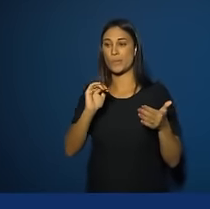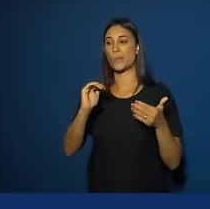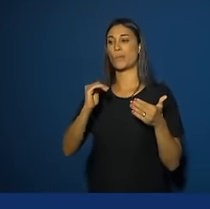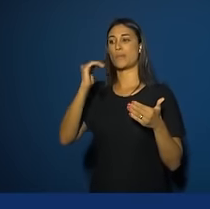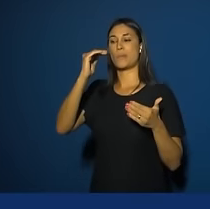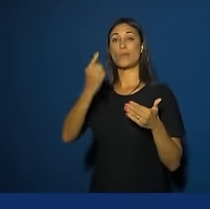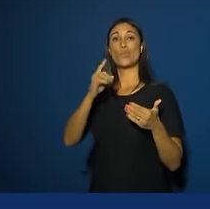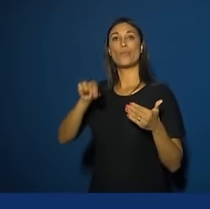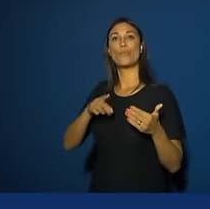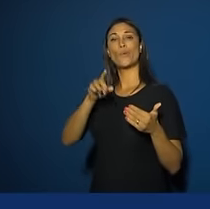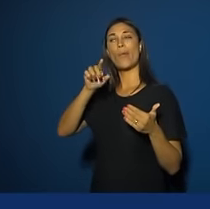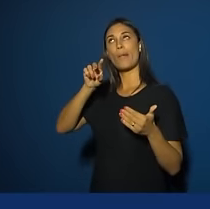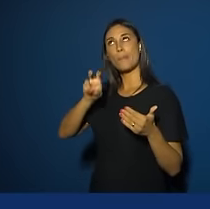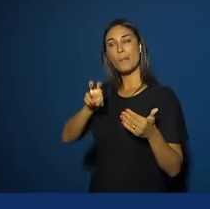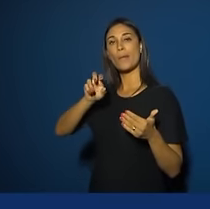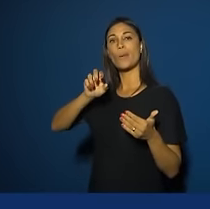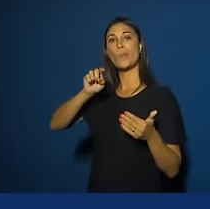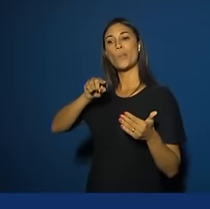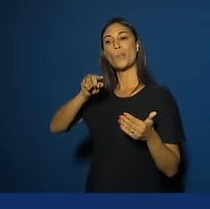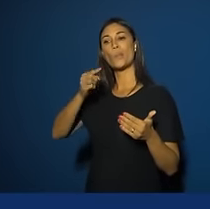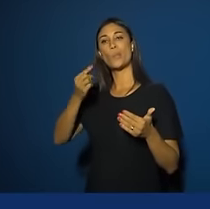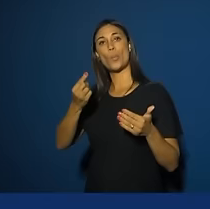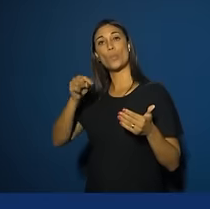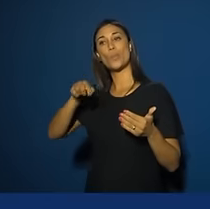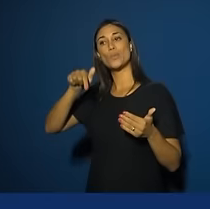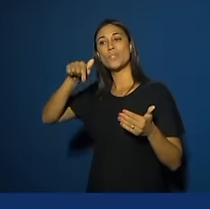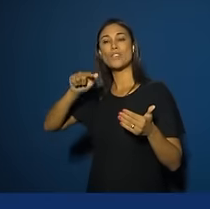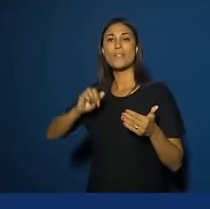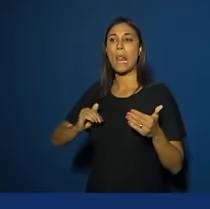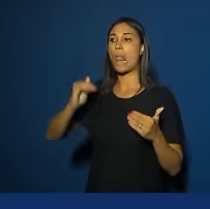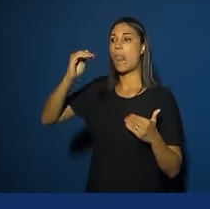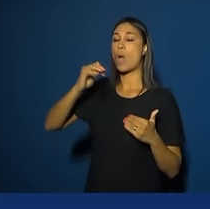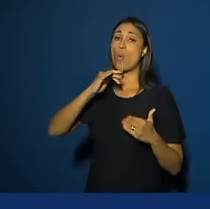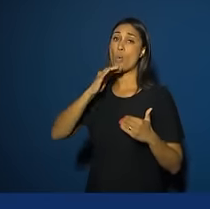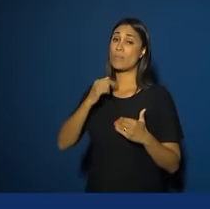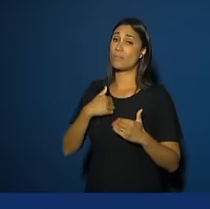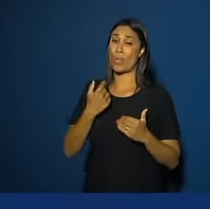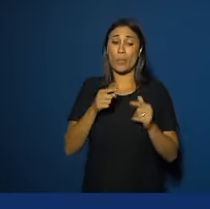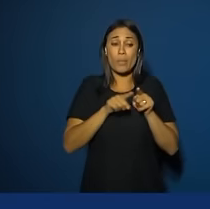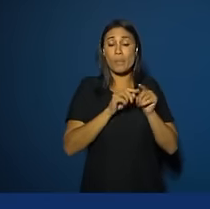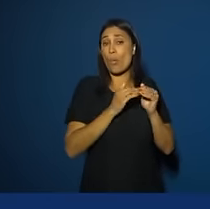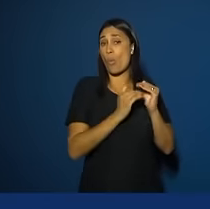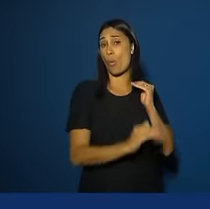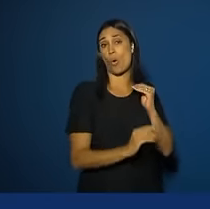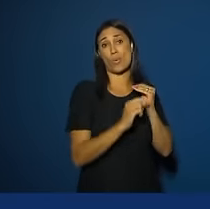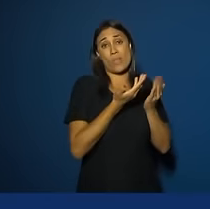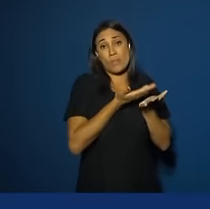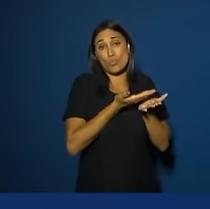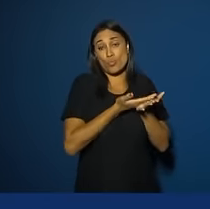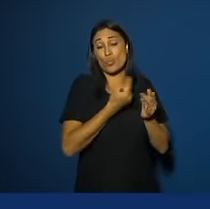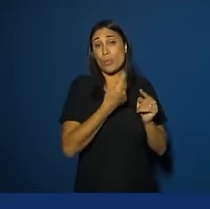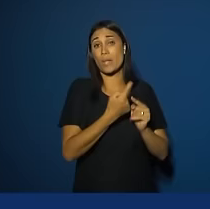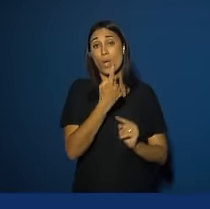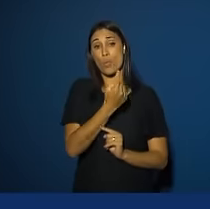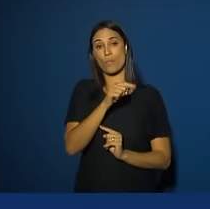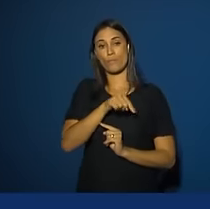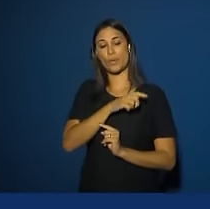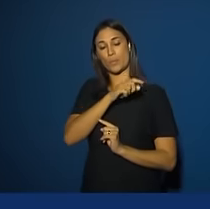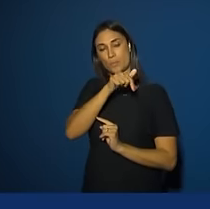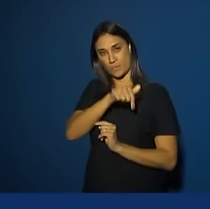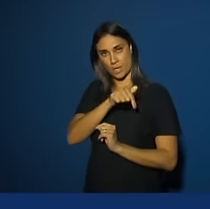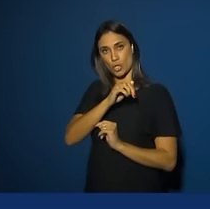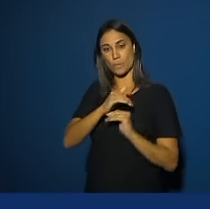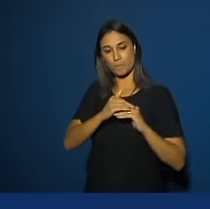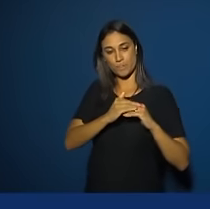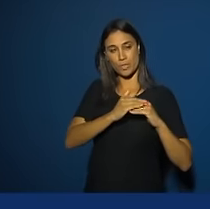crescimento de 1,5, 1,7 vai ser um crescimento muito ruim. Eu também não concordo com essa tese, porque 1,5 de crescimento,